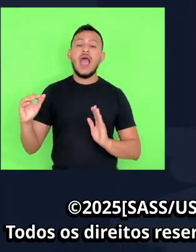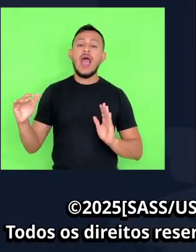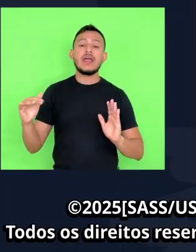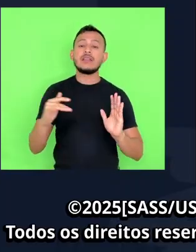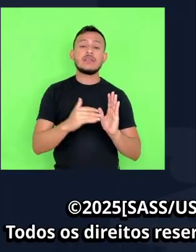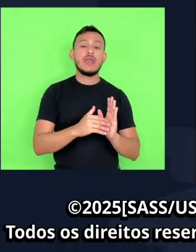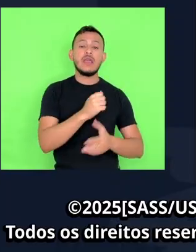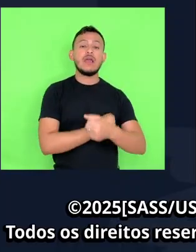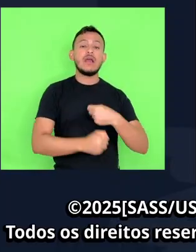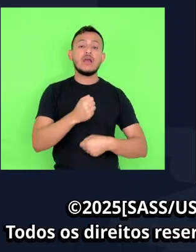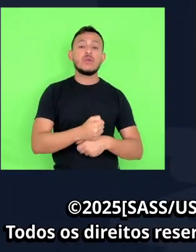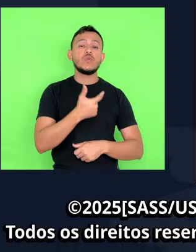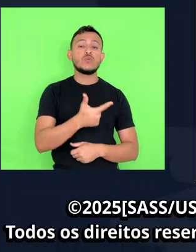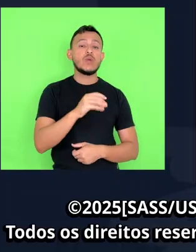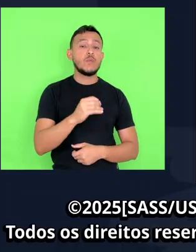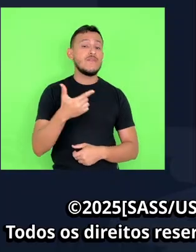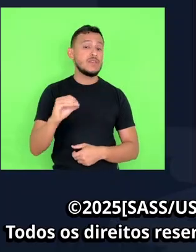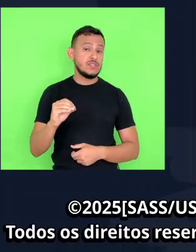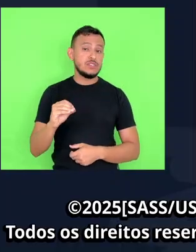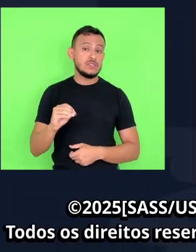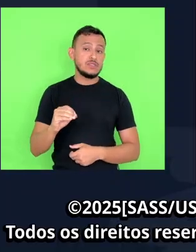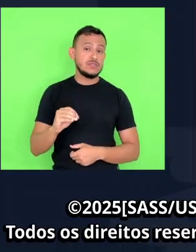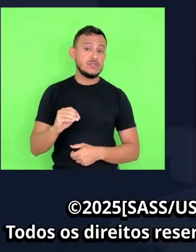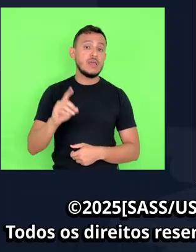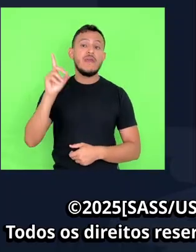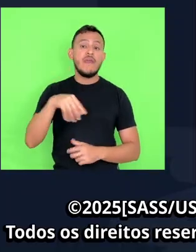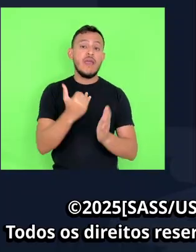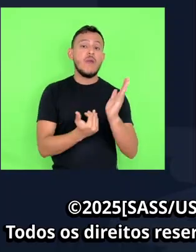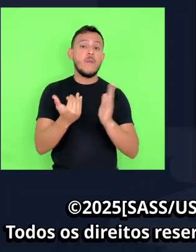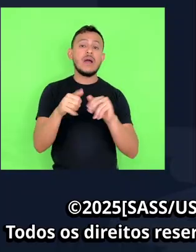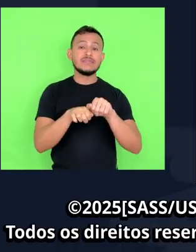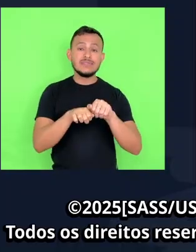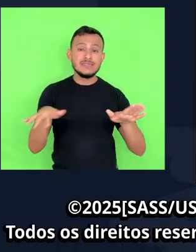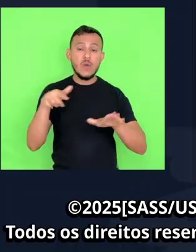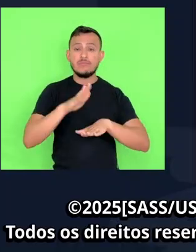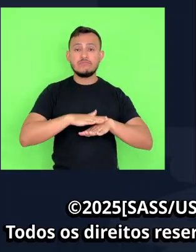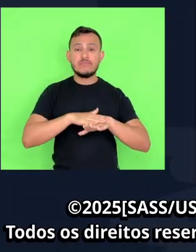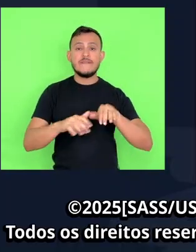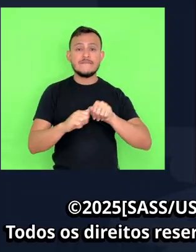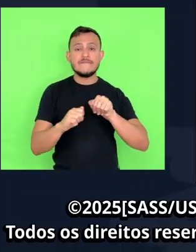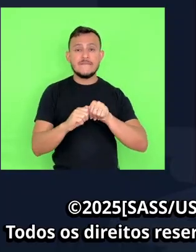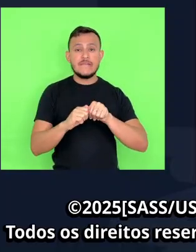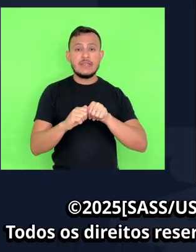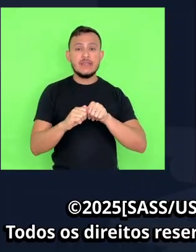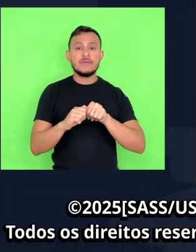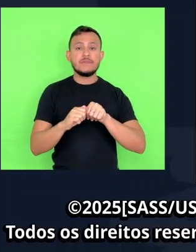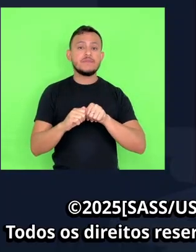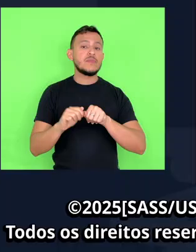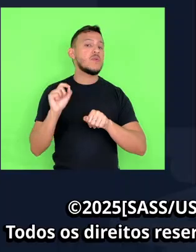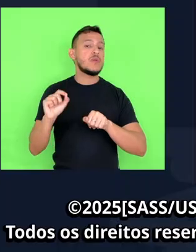até 2020. Vejam que é uma ascensão. Ele varia de ano para